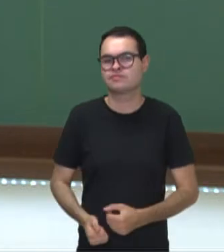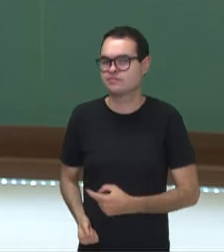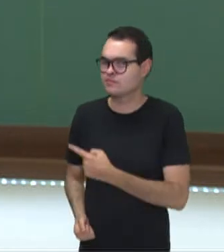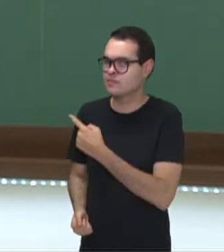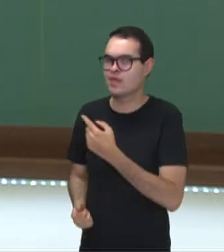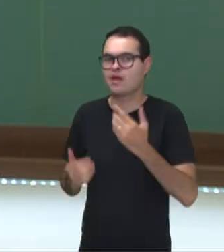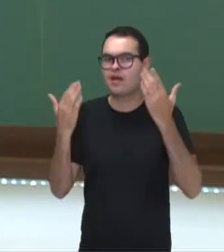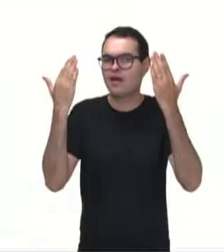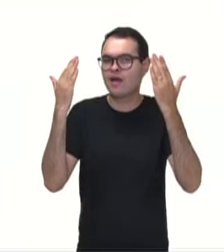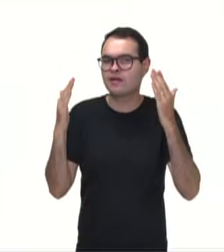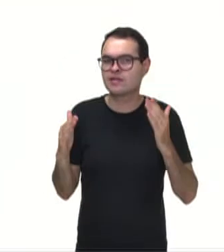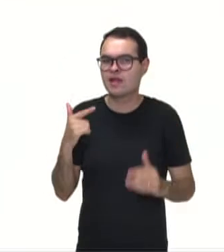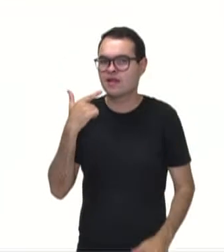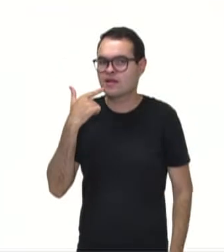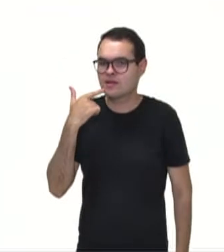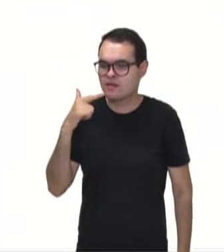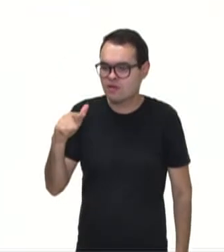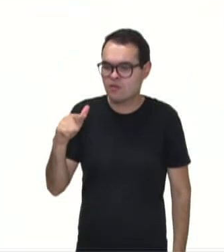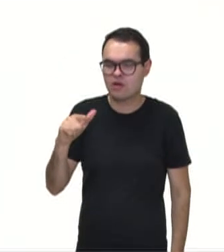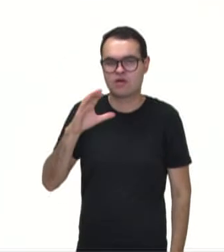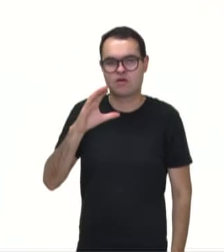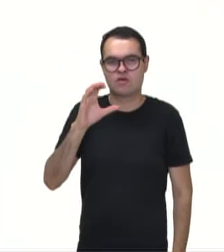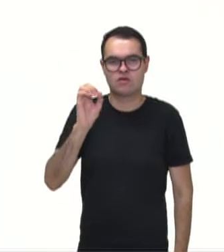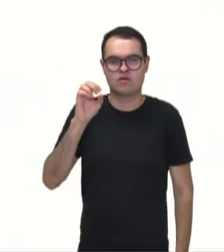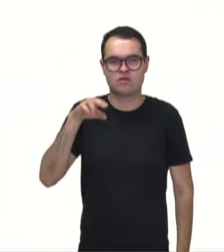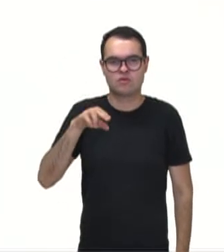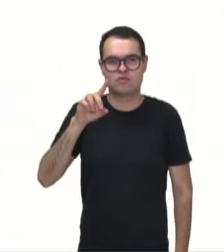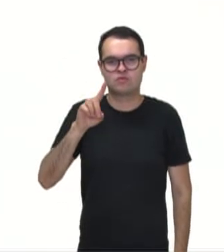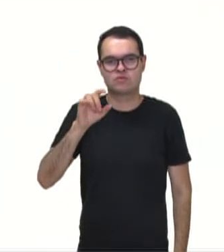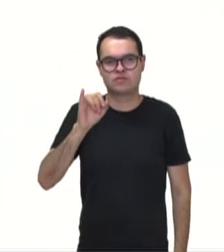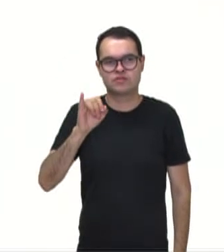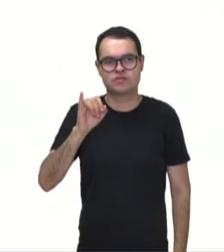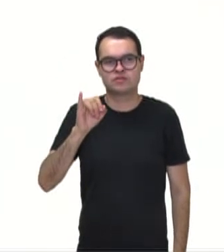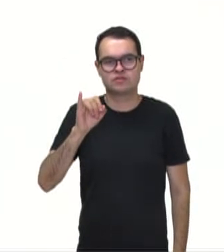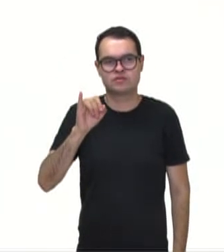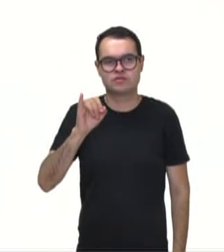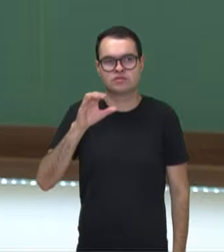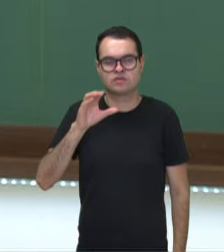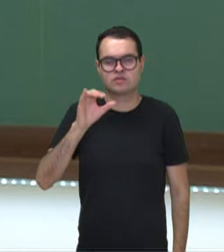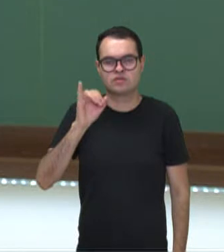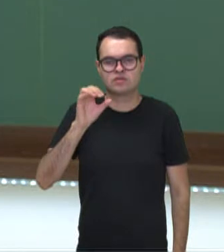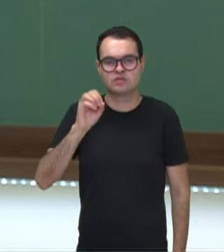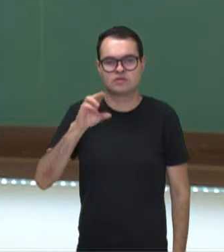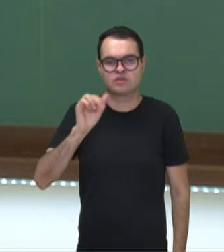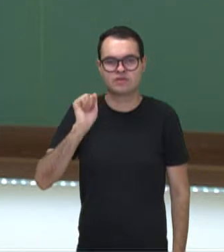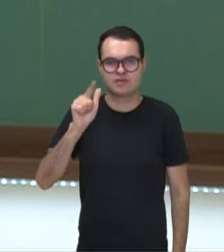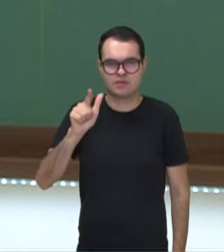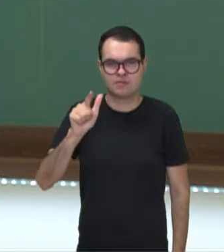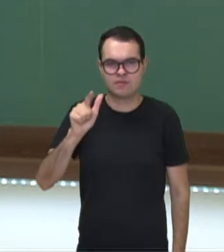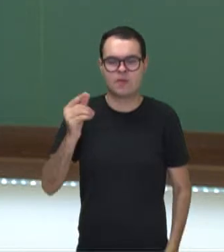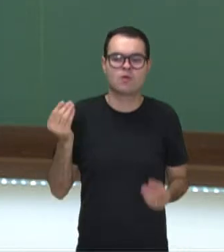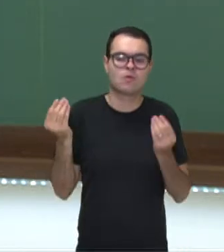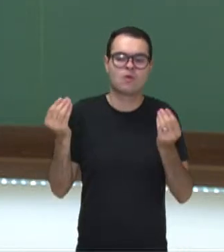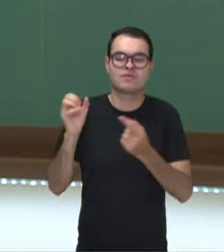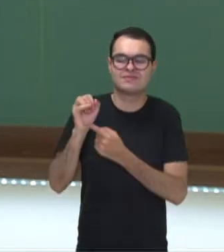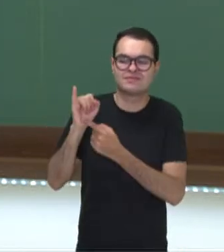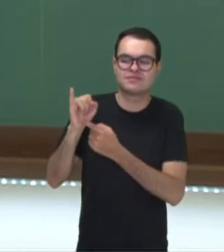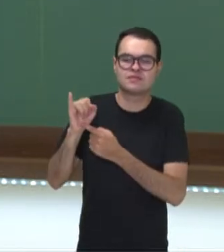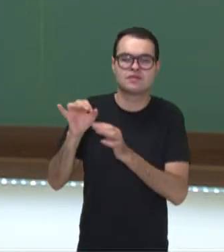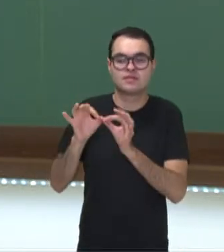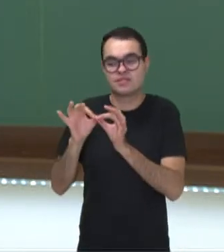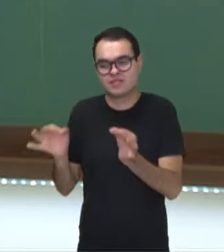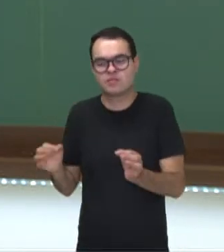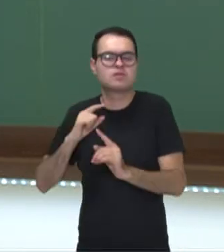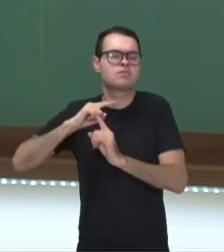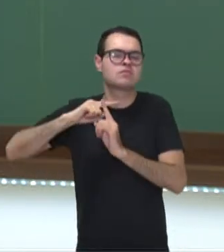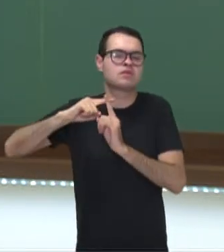a língua, o uso do condicional. Aqui é para vocês entenderem quando eu uso o condicional simples e